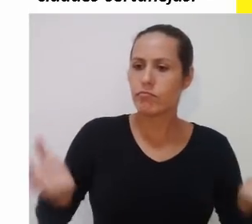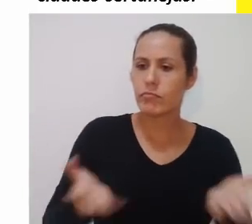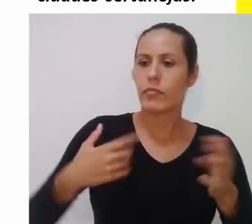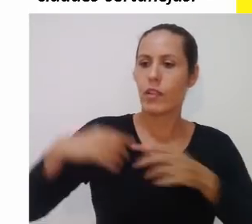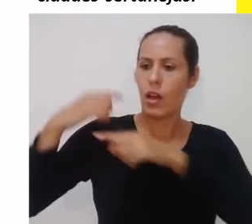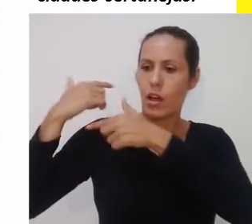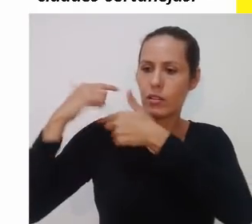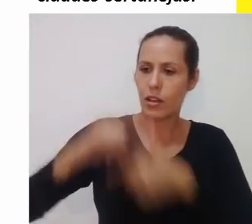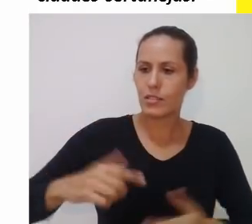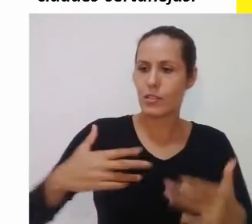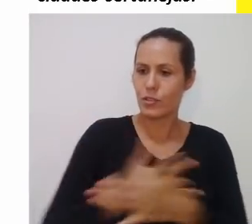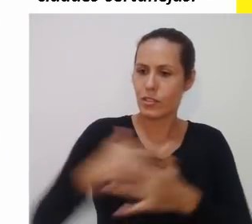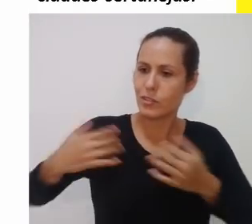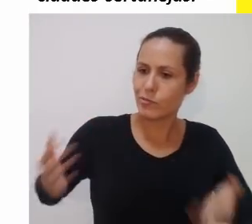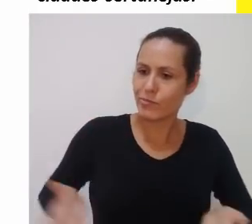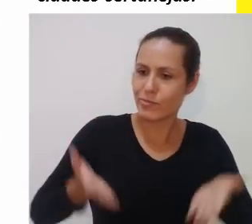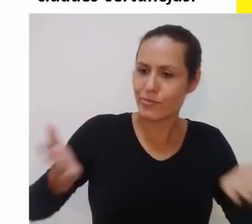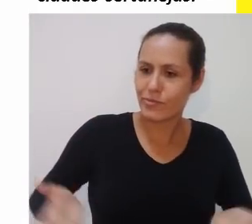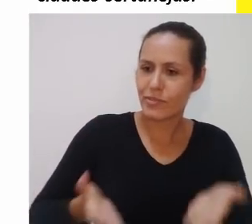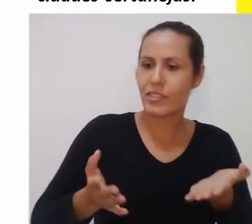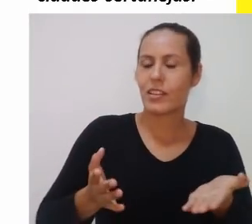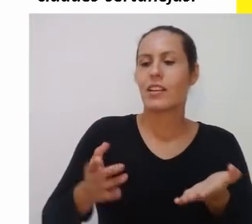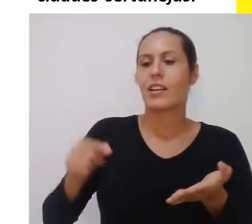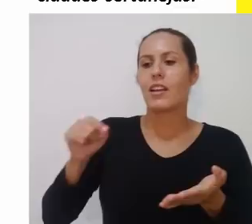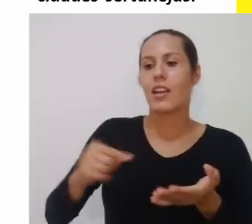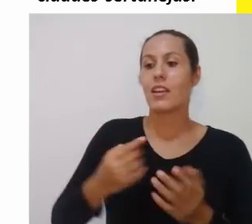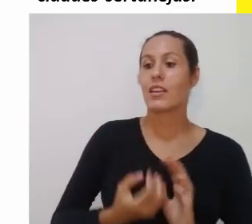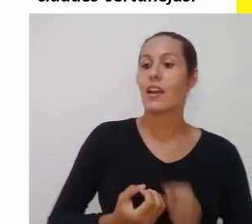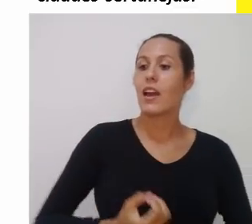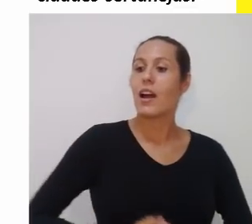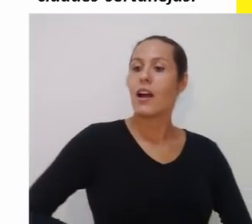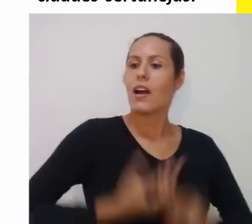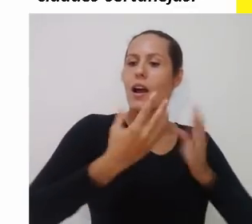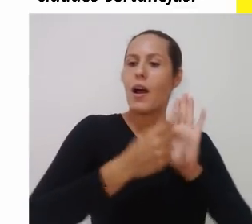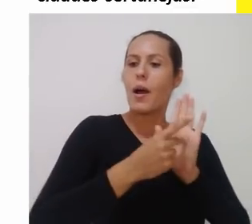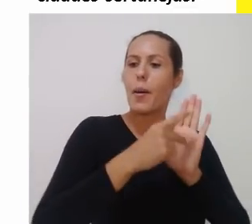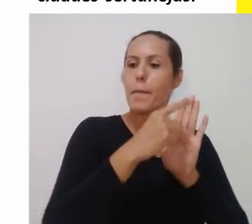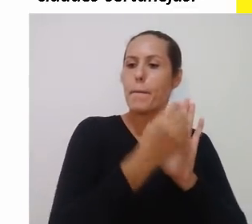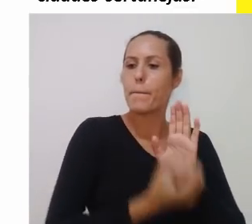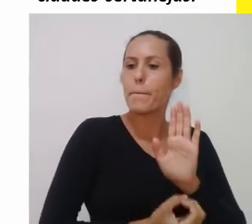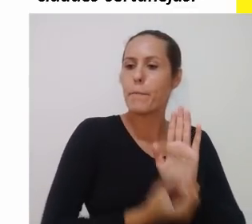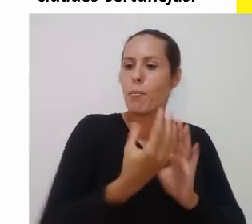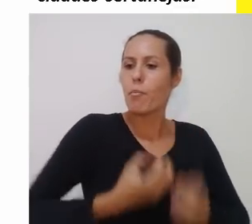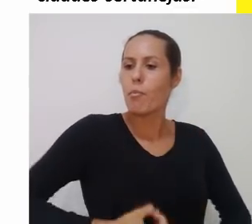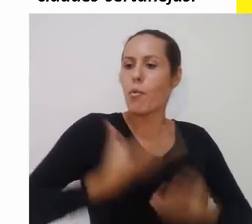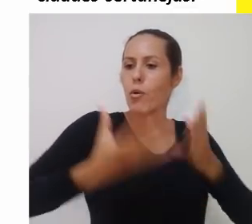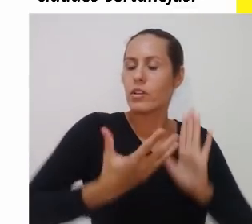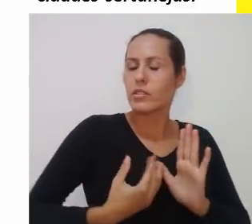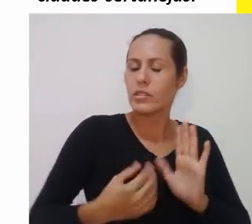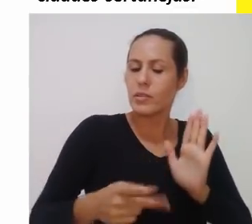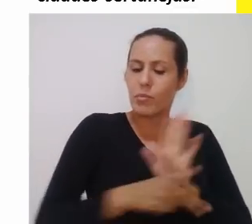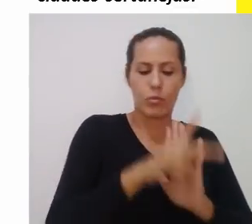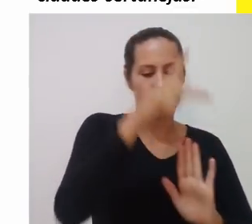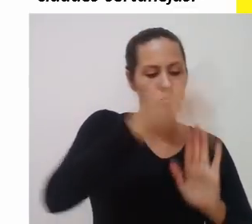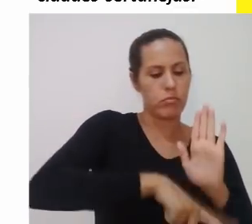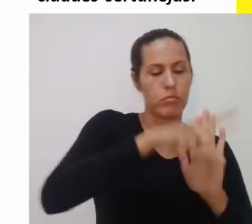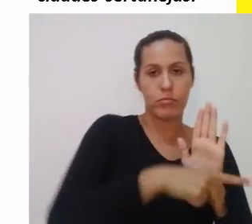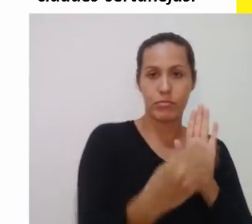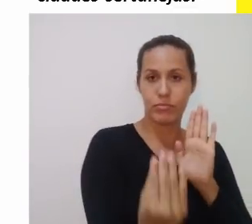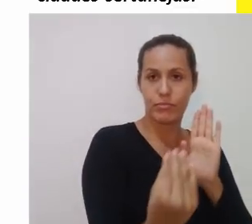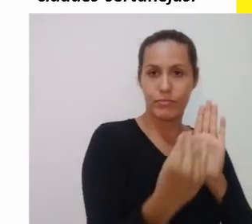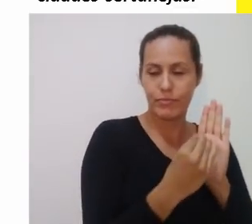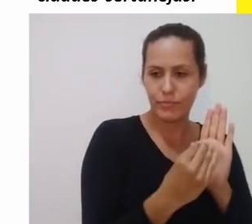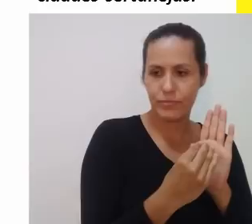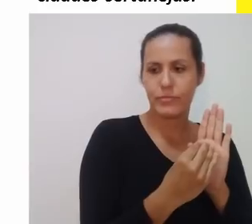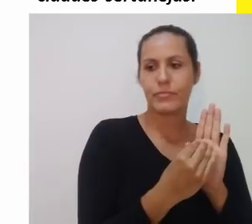direito aí da imagem. Incentivados pela tradição da cidade, em que a poesia faz parte